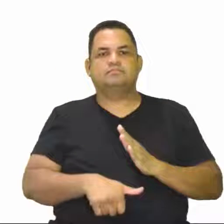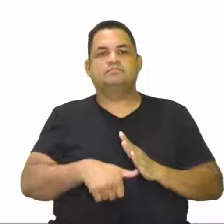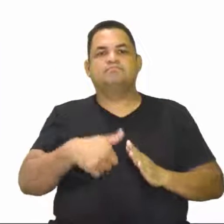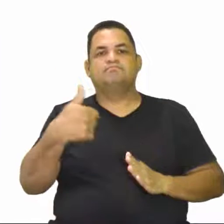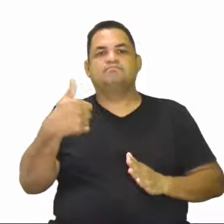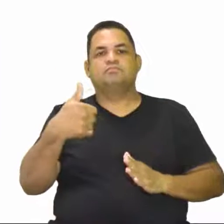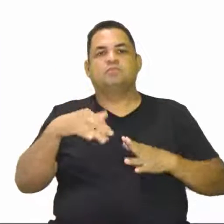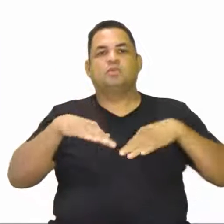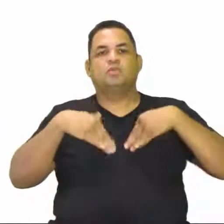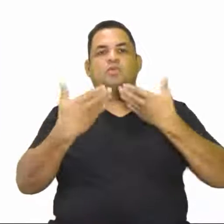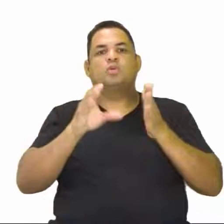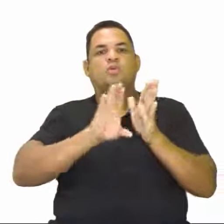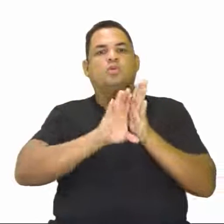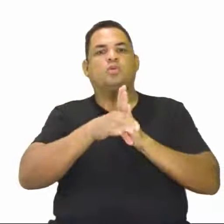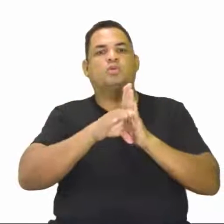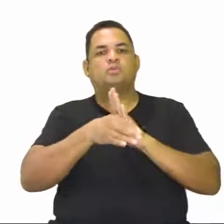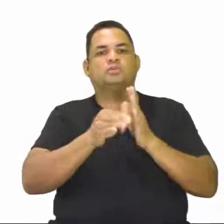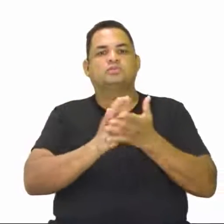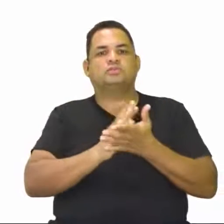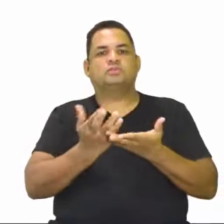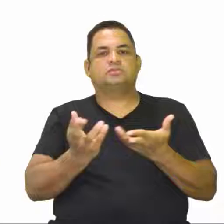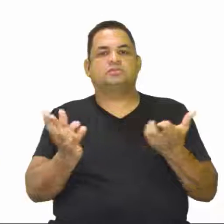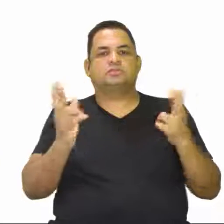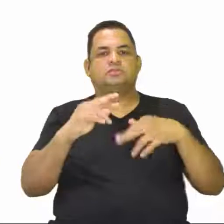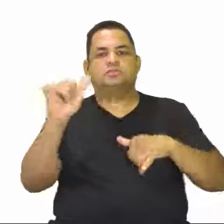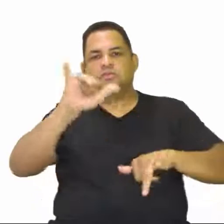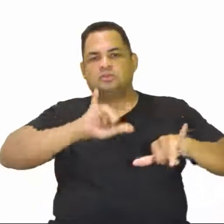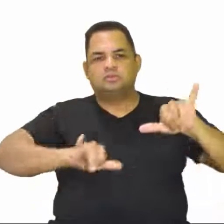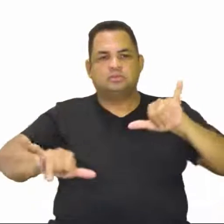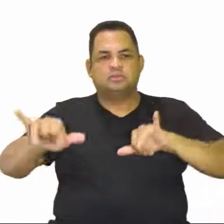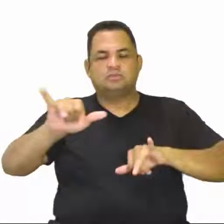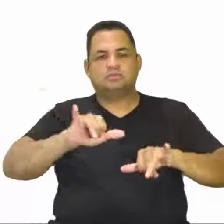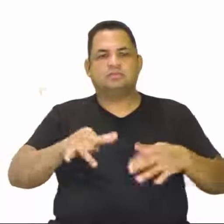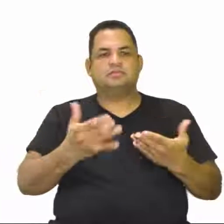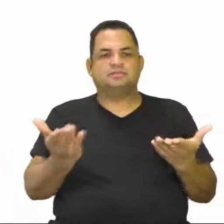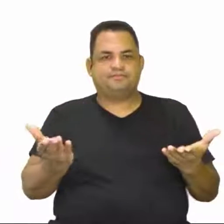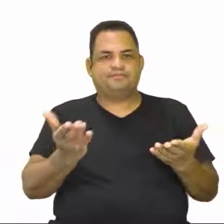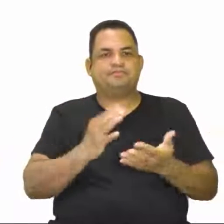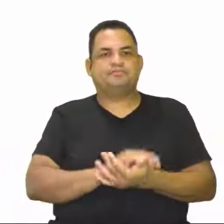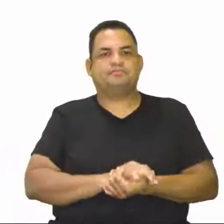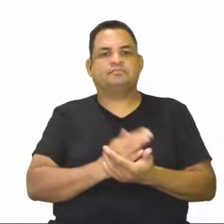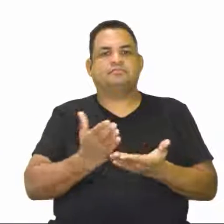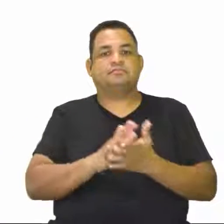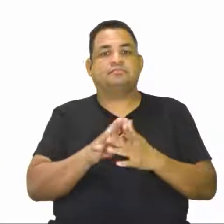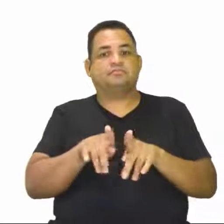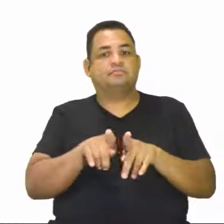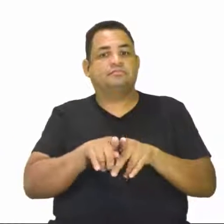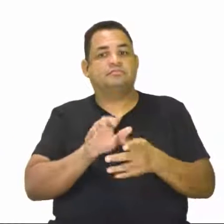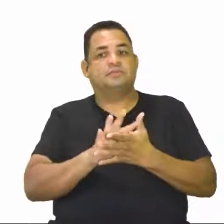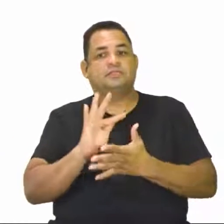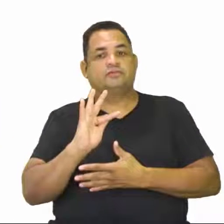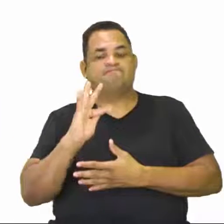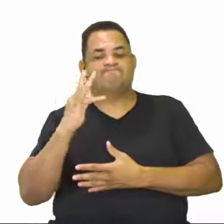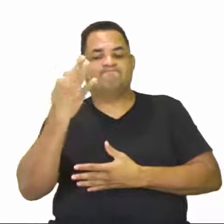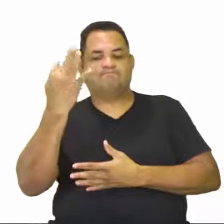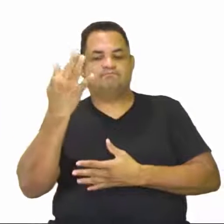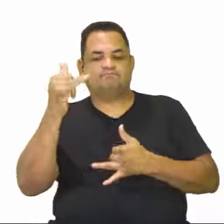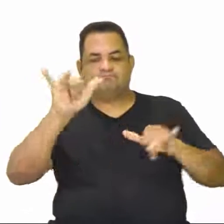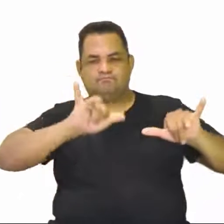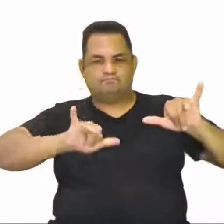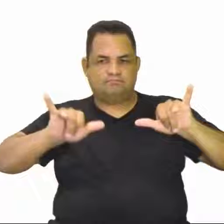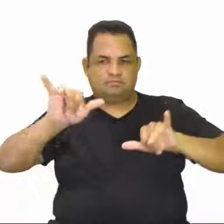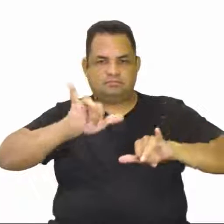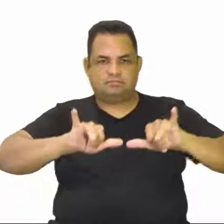é o conceito de reação química? Bom, as reações químicas, elas também são chamadas de